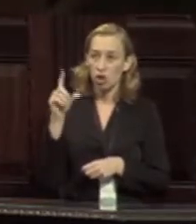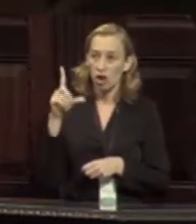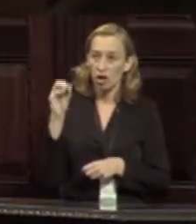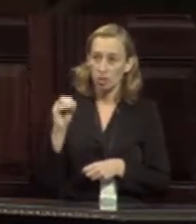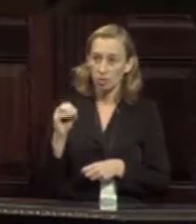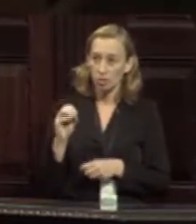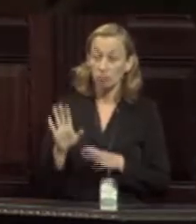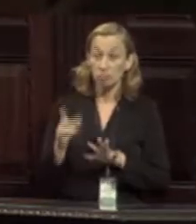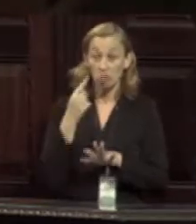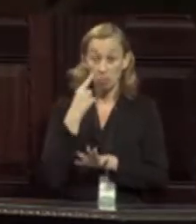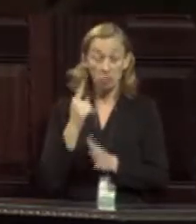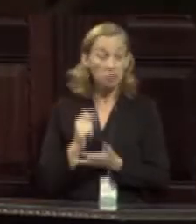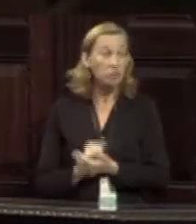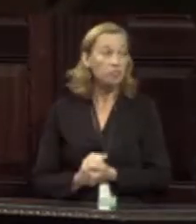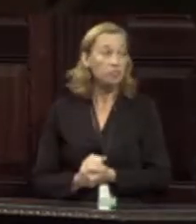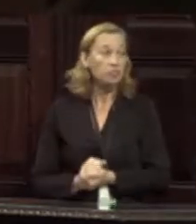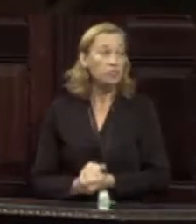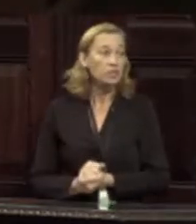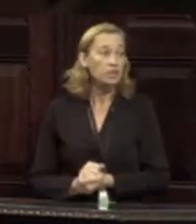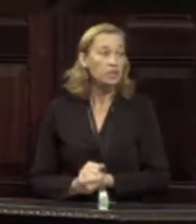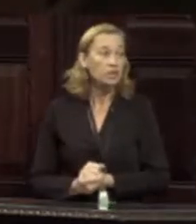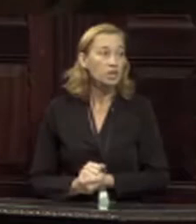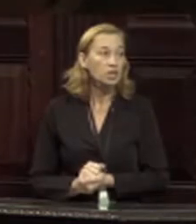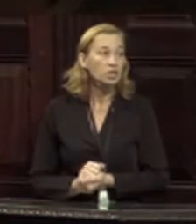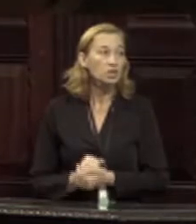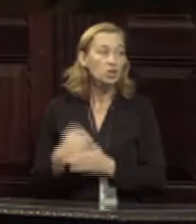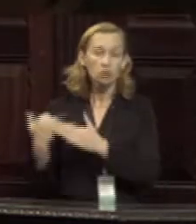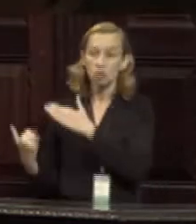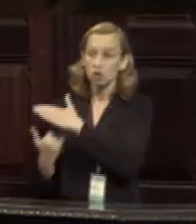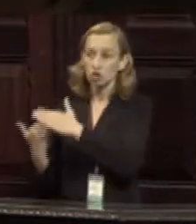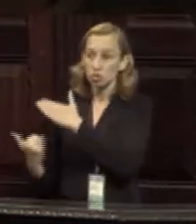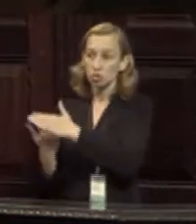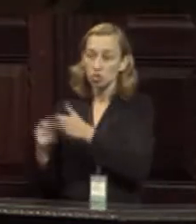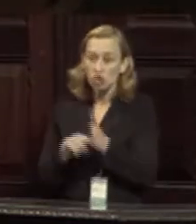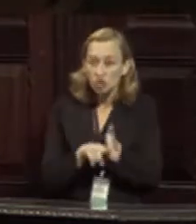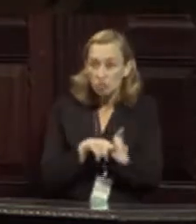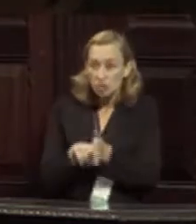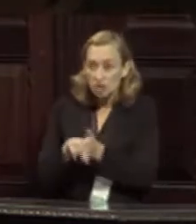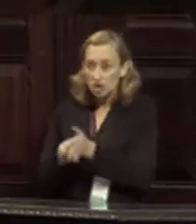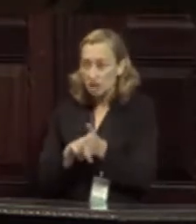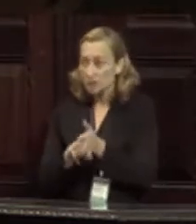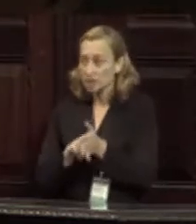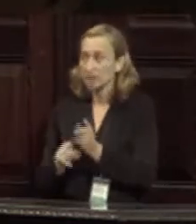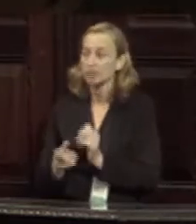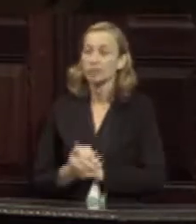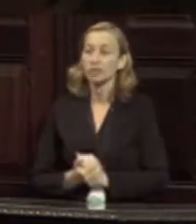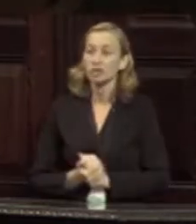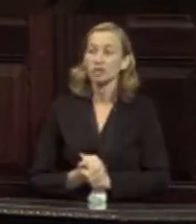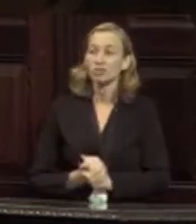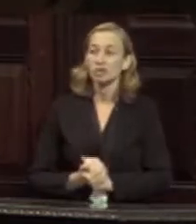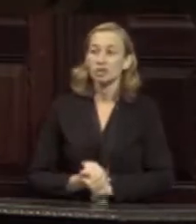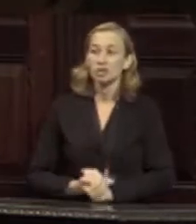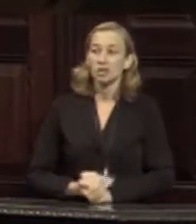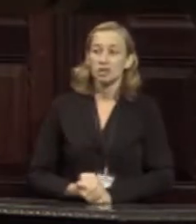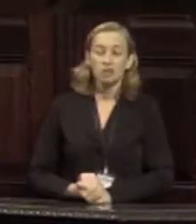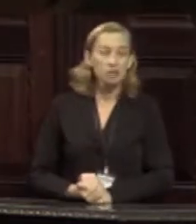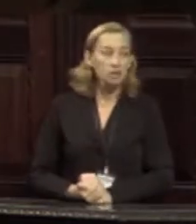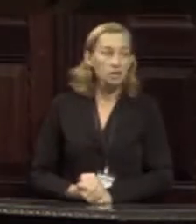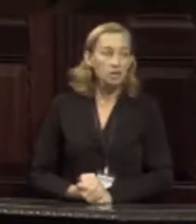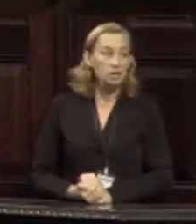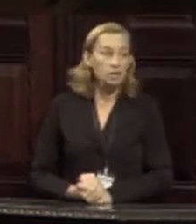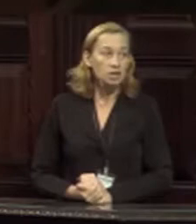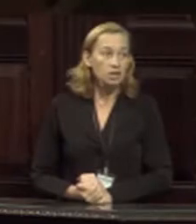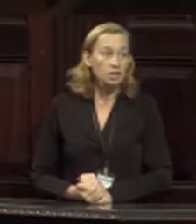Diz o IBP, o Instituto Brasileiro de Pesquisa, o IBP, que